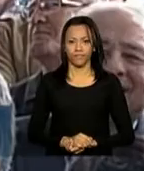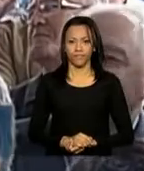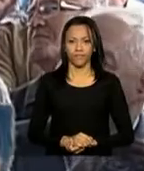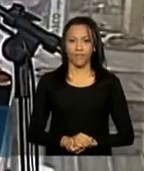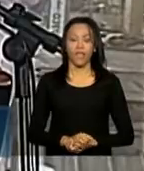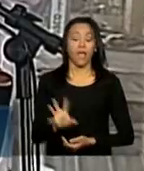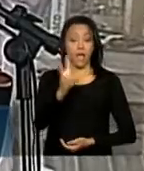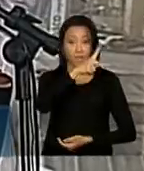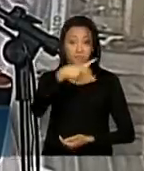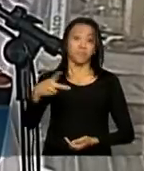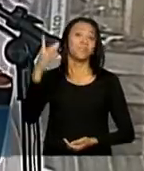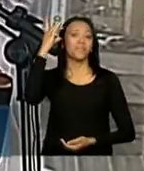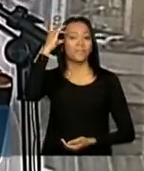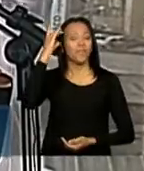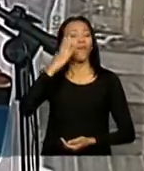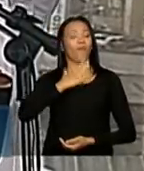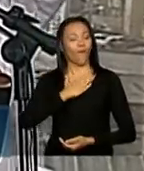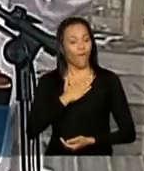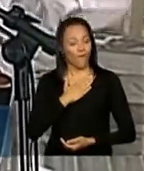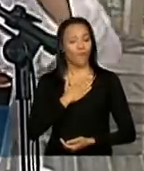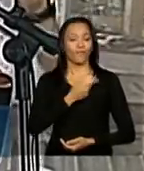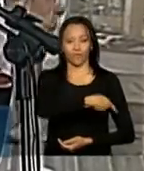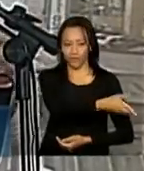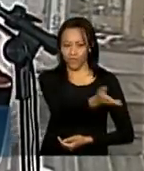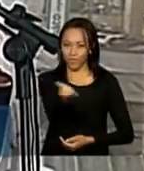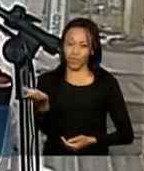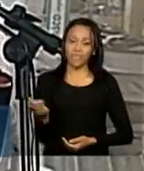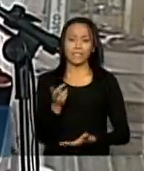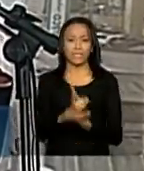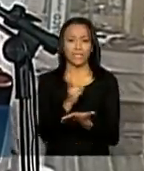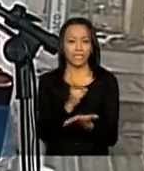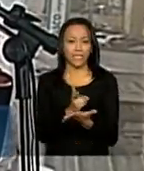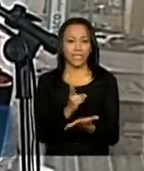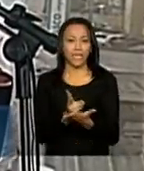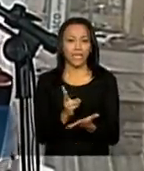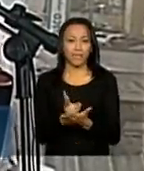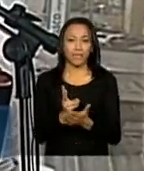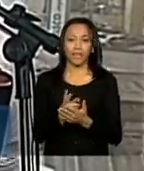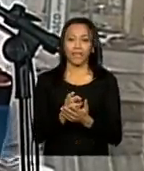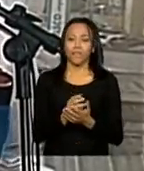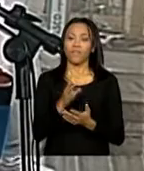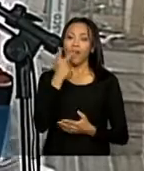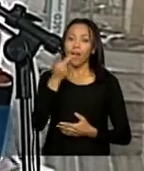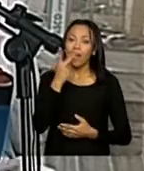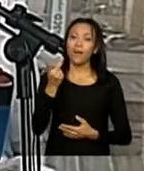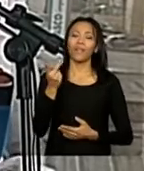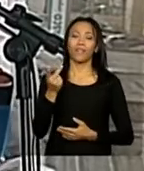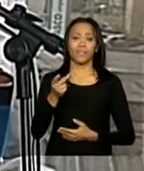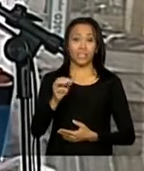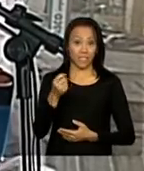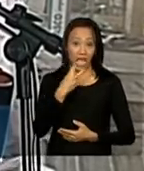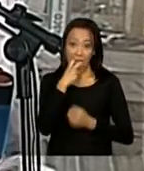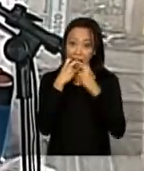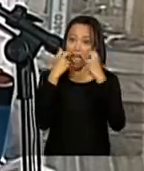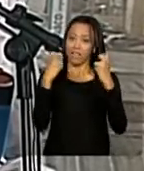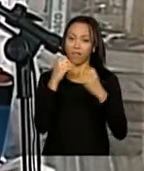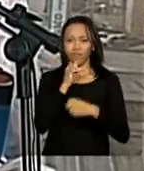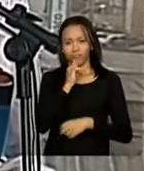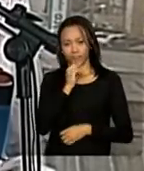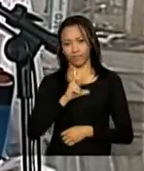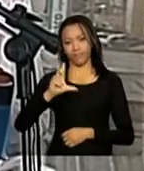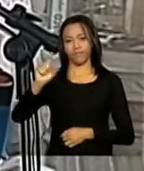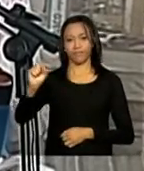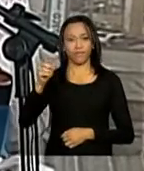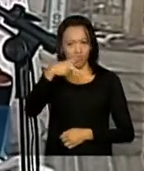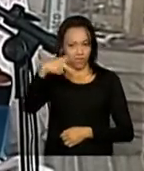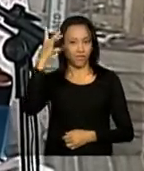A presidenta Dilma adora o jeito do baiano de ser, porque por onde ela passa o pessoal grita, ô Dilma. Então se a gente não gritar aqui, ela sai triste.